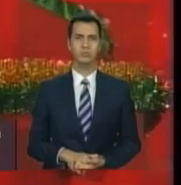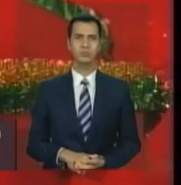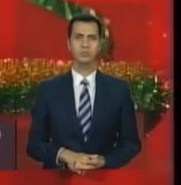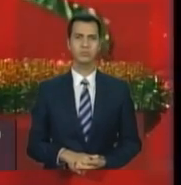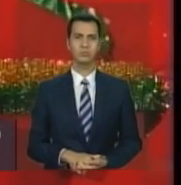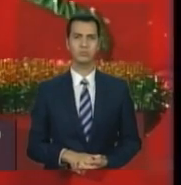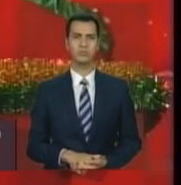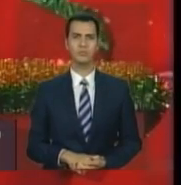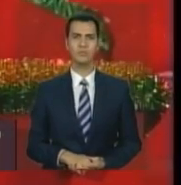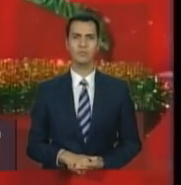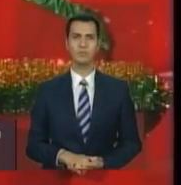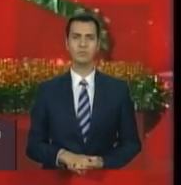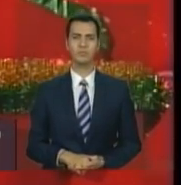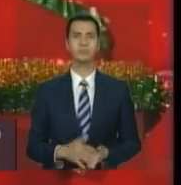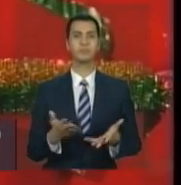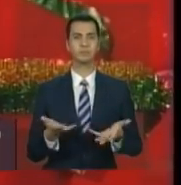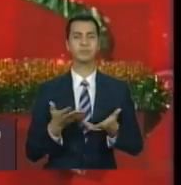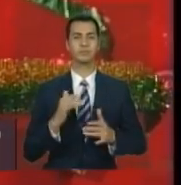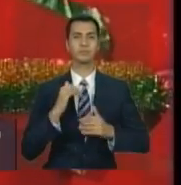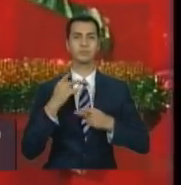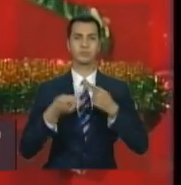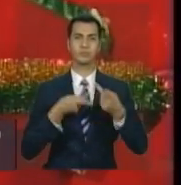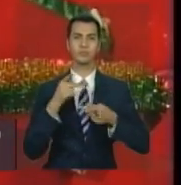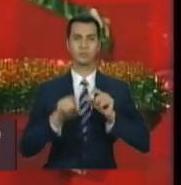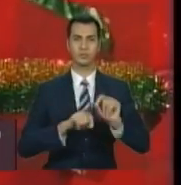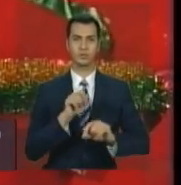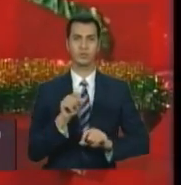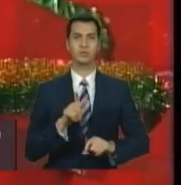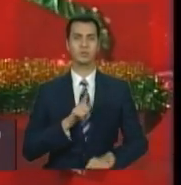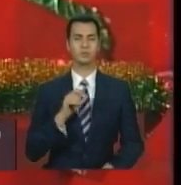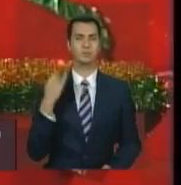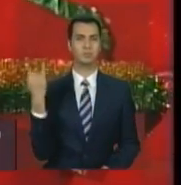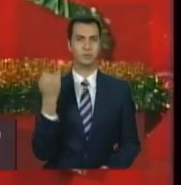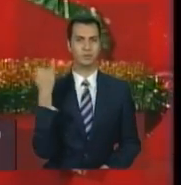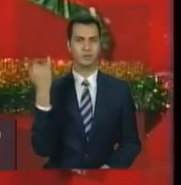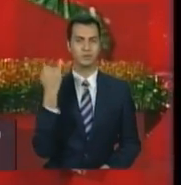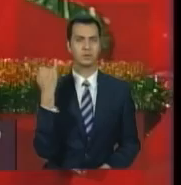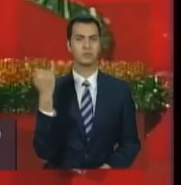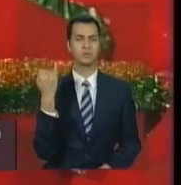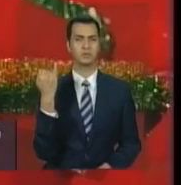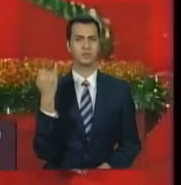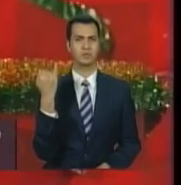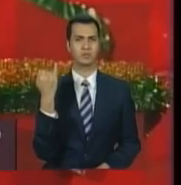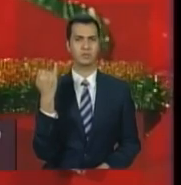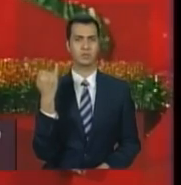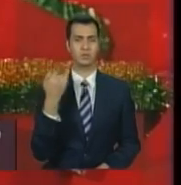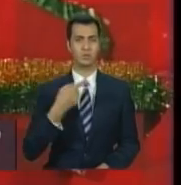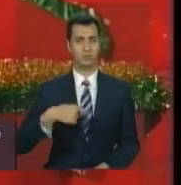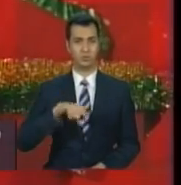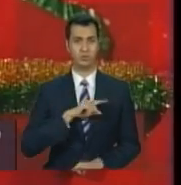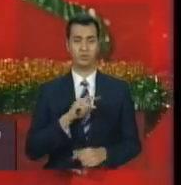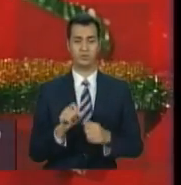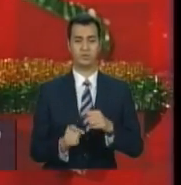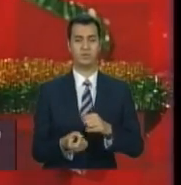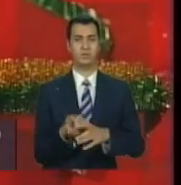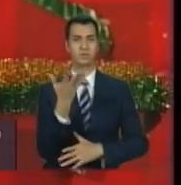da importância que no Brasil tem o programa Brasil Sem